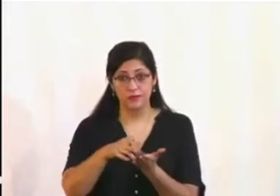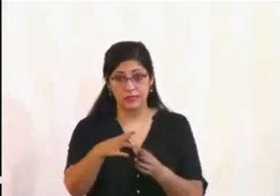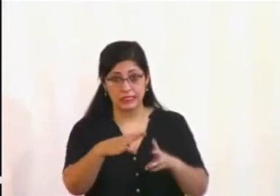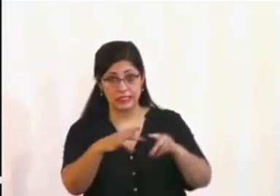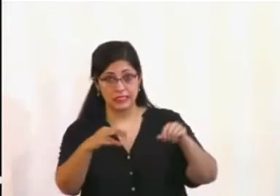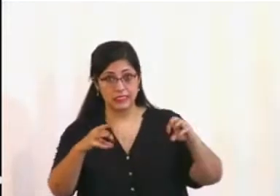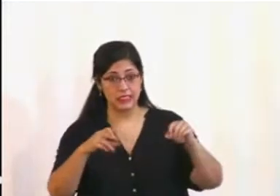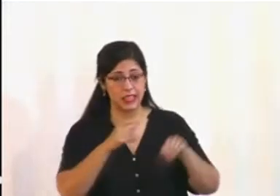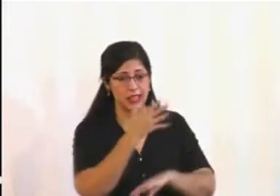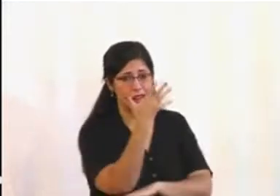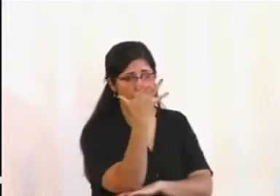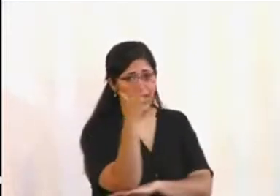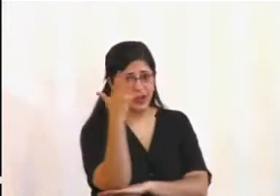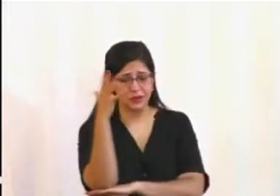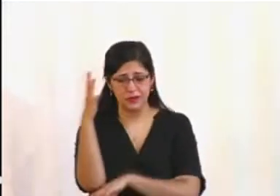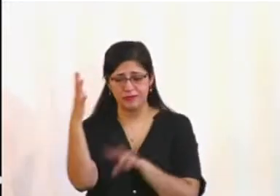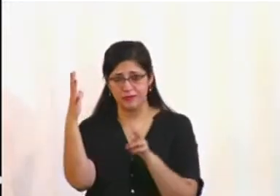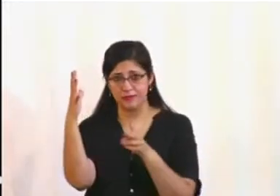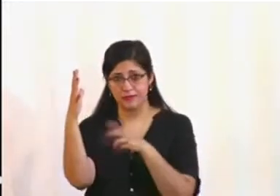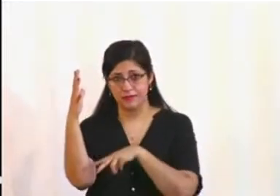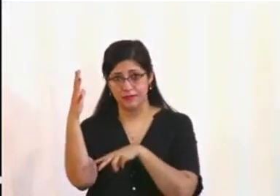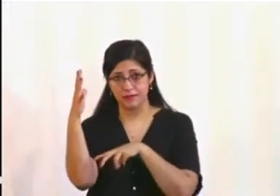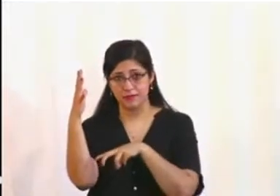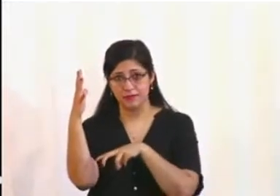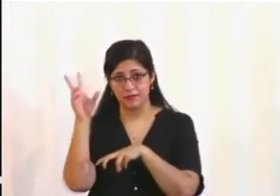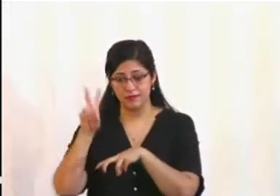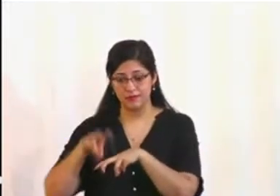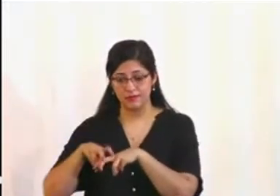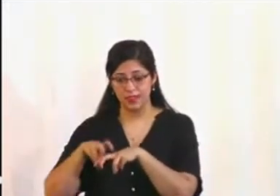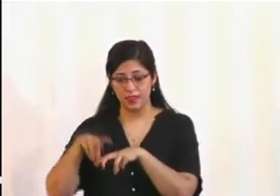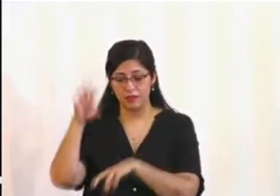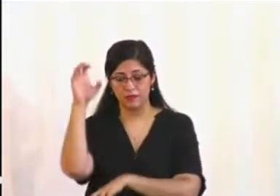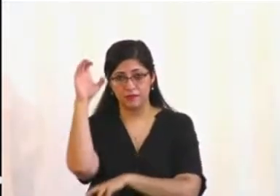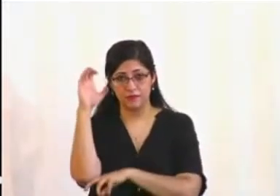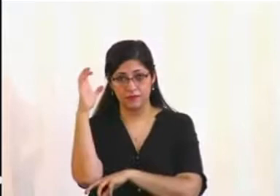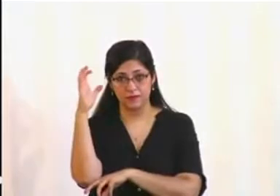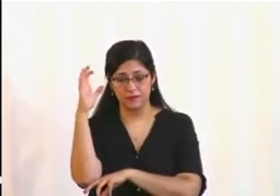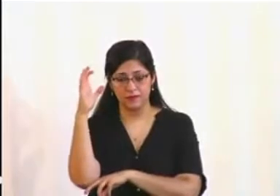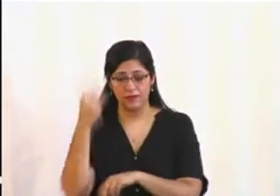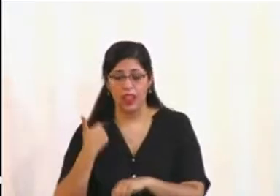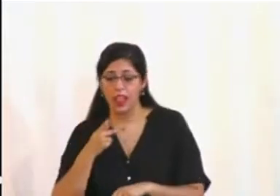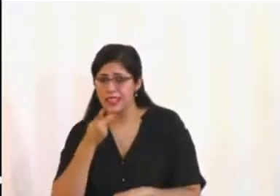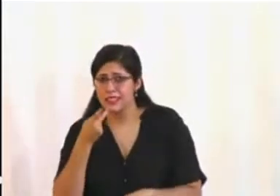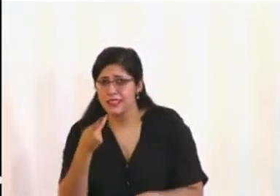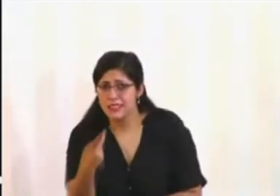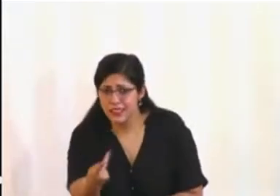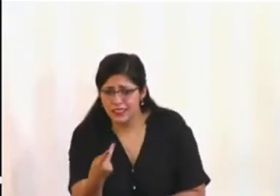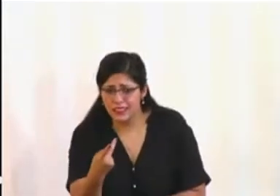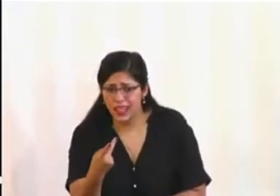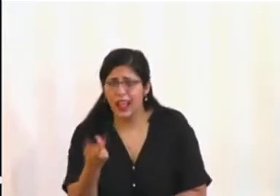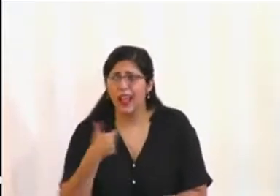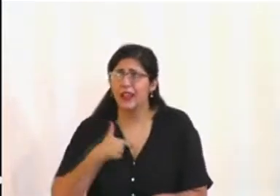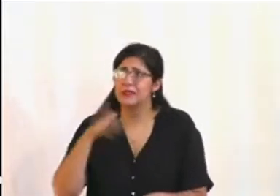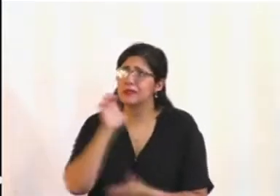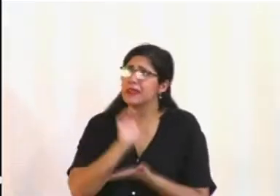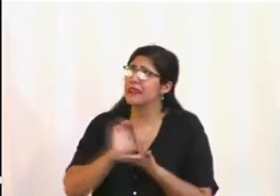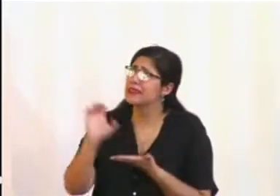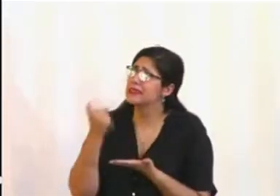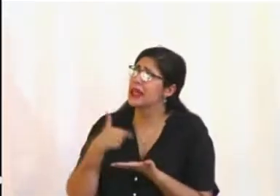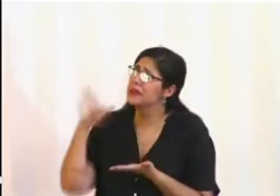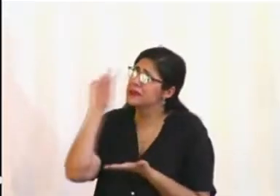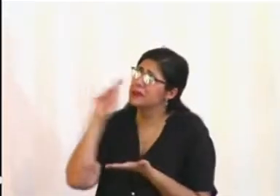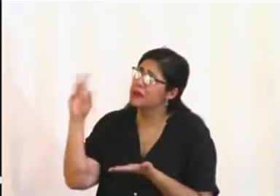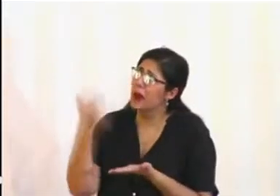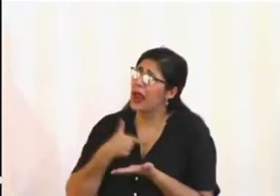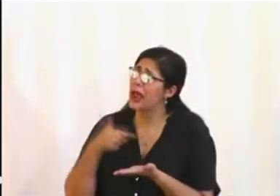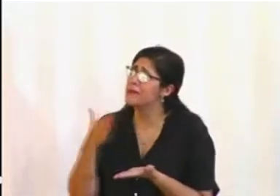um zimbro, e pediu para si a morte, e disse: Basta, toma agora, ó Senhor, a minha alma, pois não sou